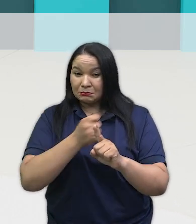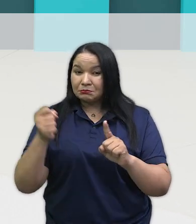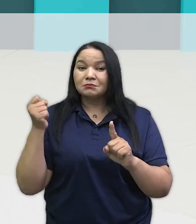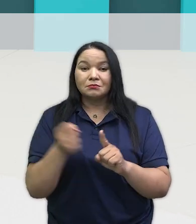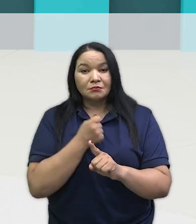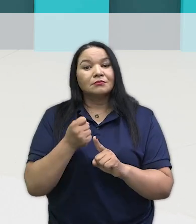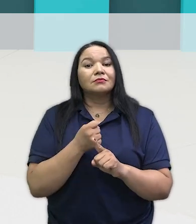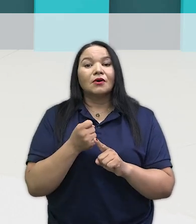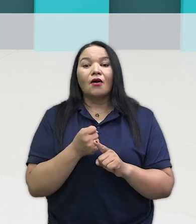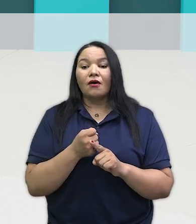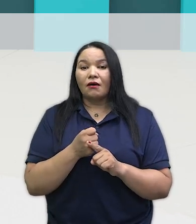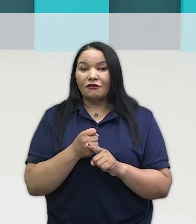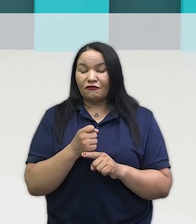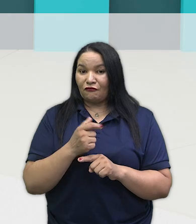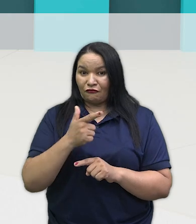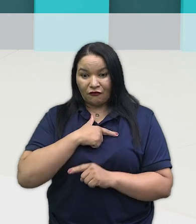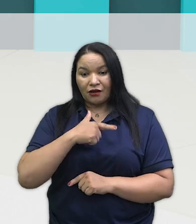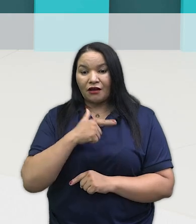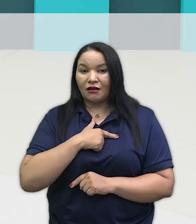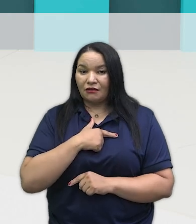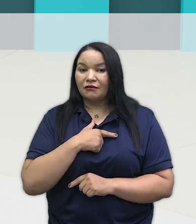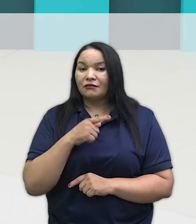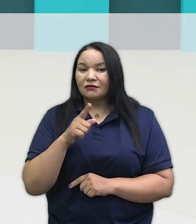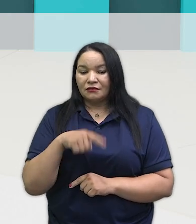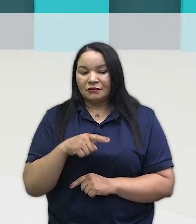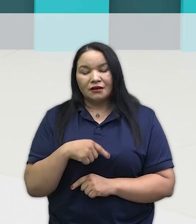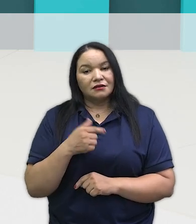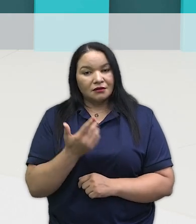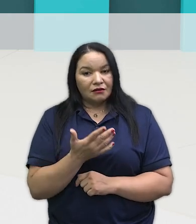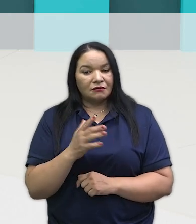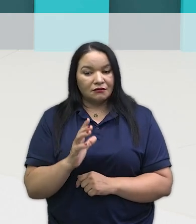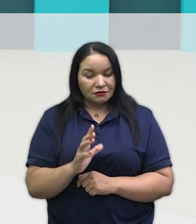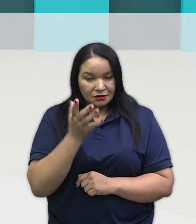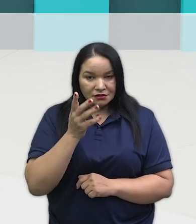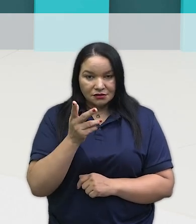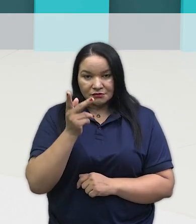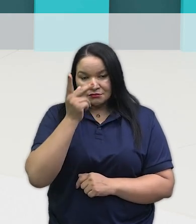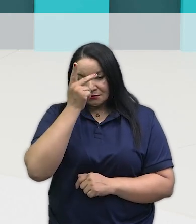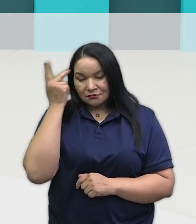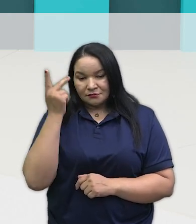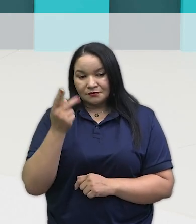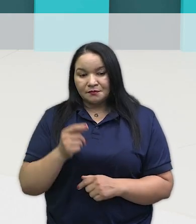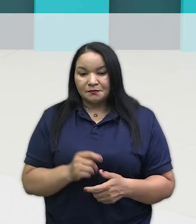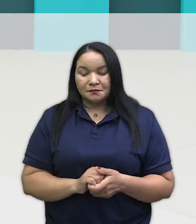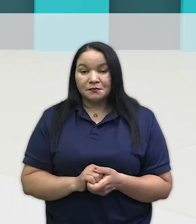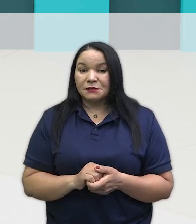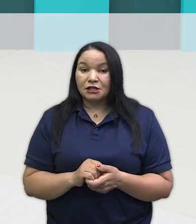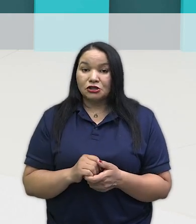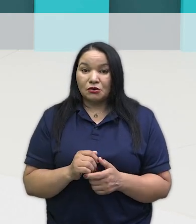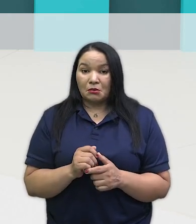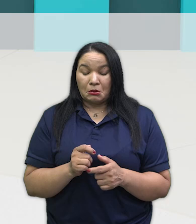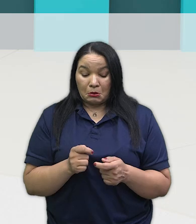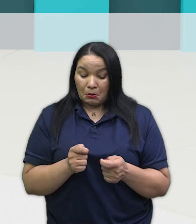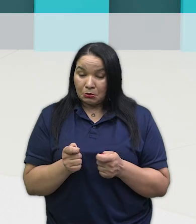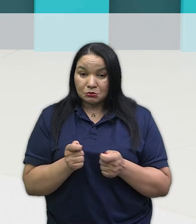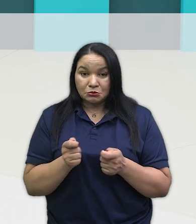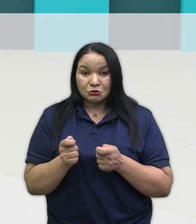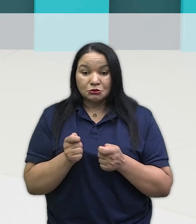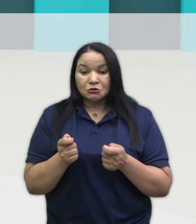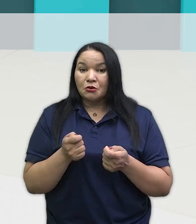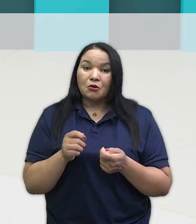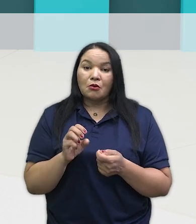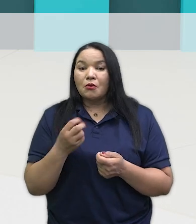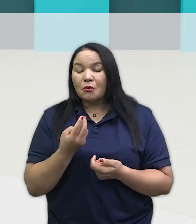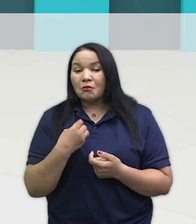para briga, né? Coisa mais feia, não é mesmo? Então isso acontece quando as pessoas simplesmente não